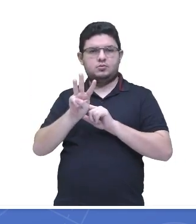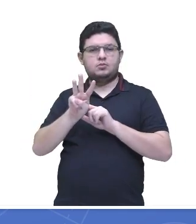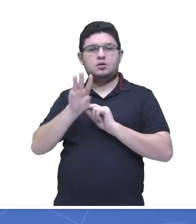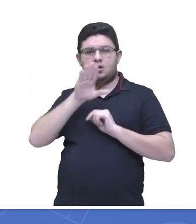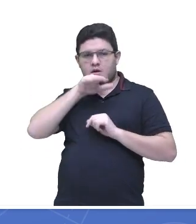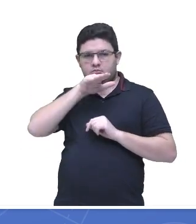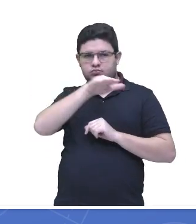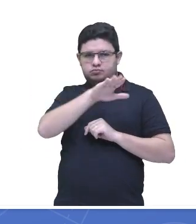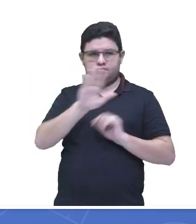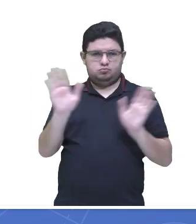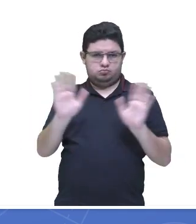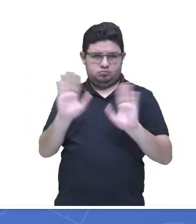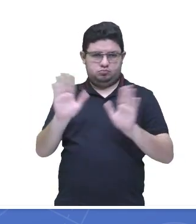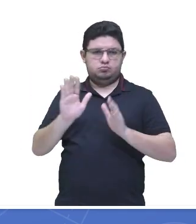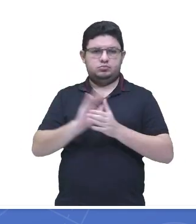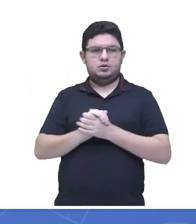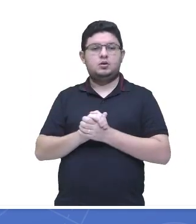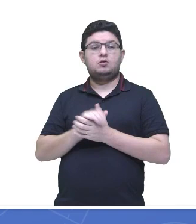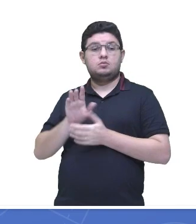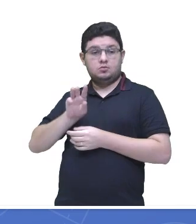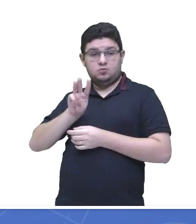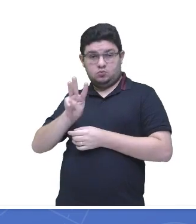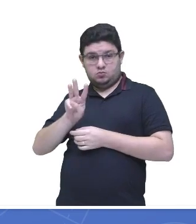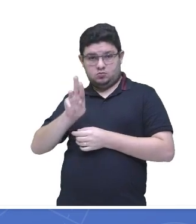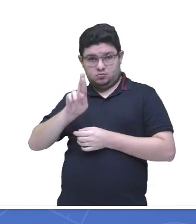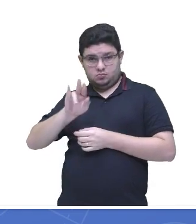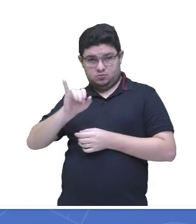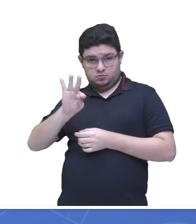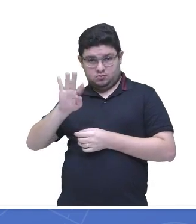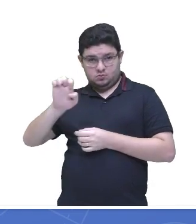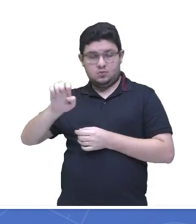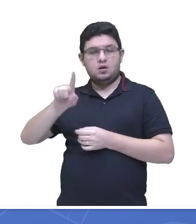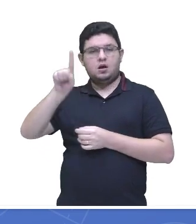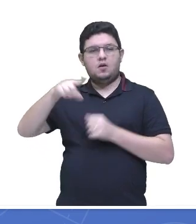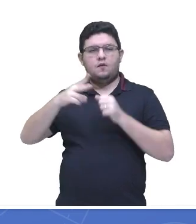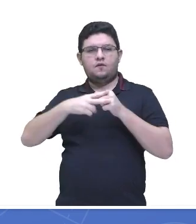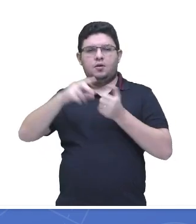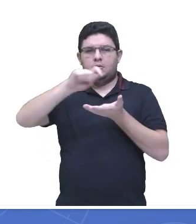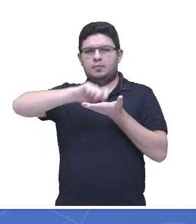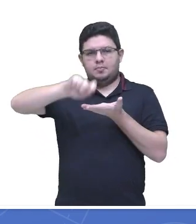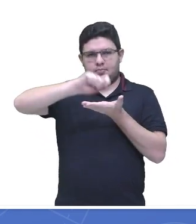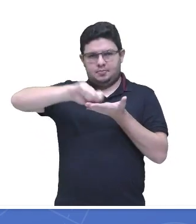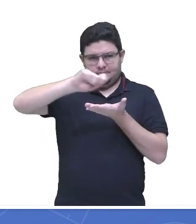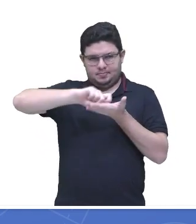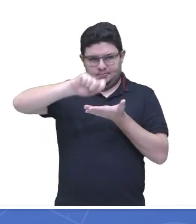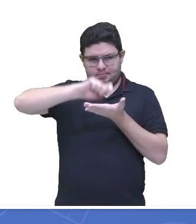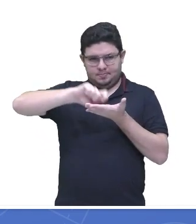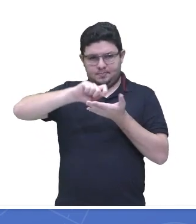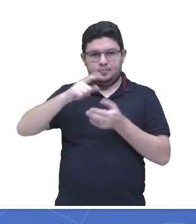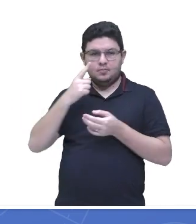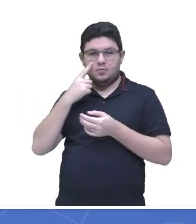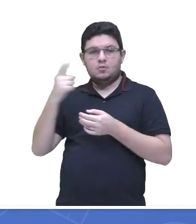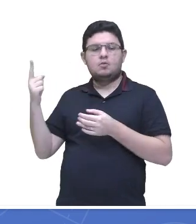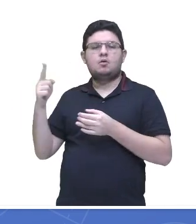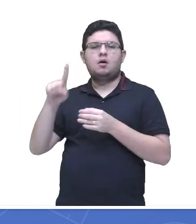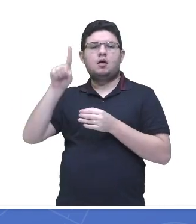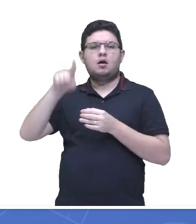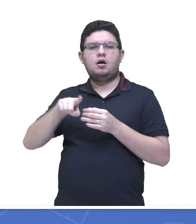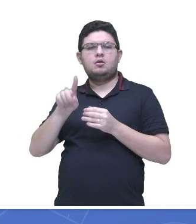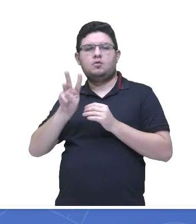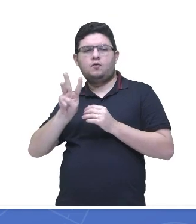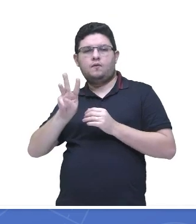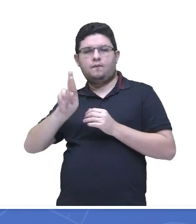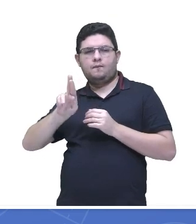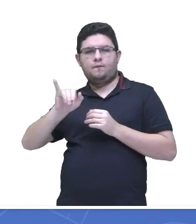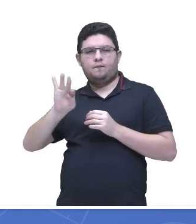verbo escrever. O verbo escrever na sua forma base, na sua forma raiz. É a